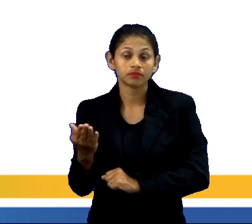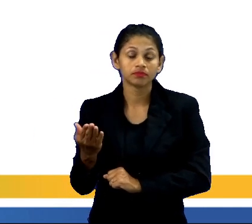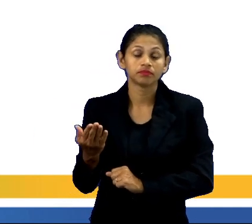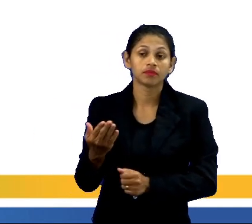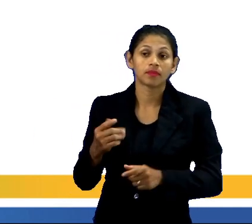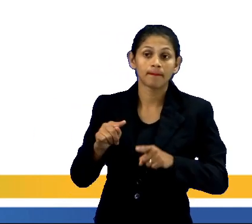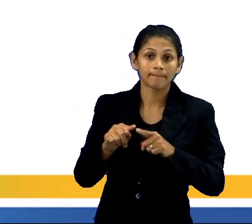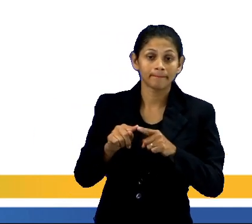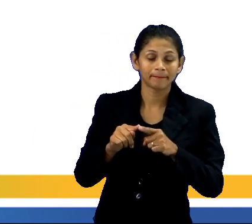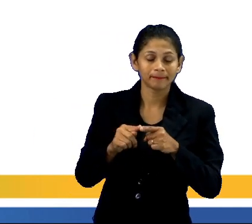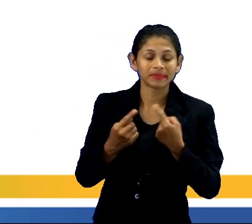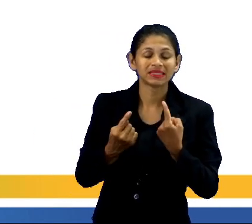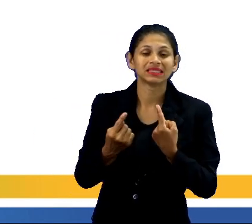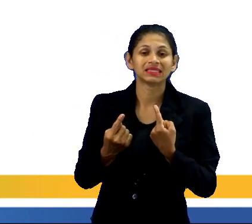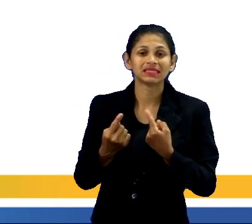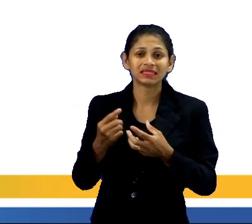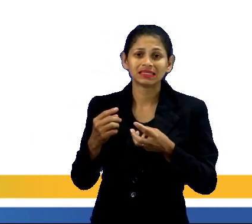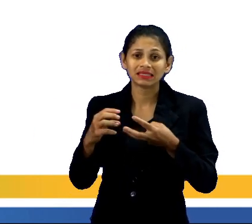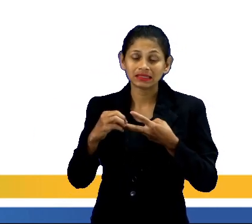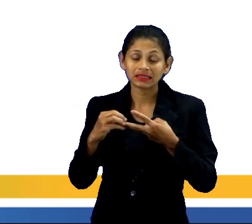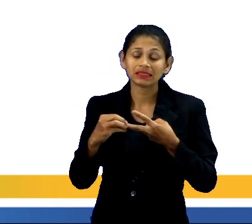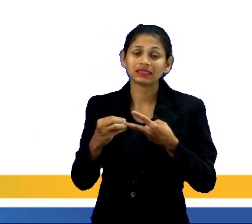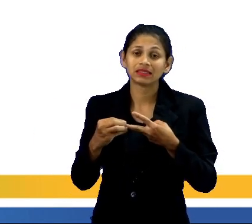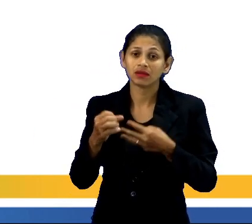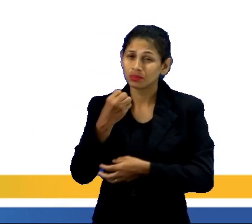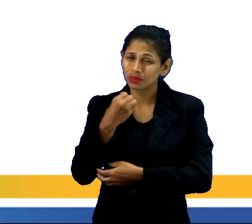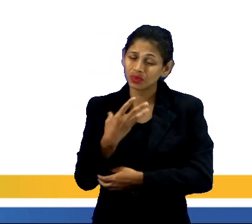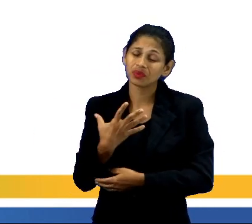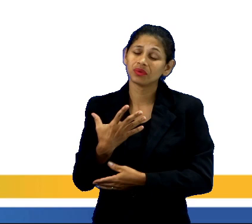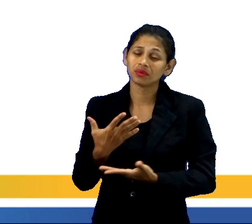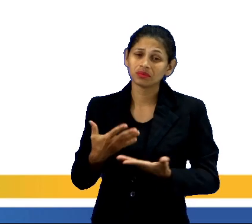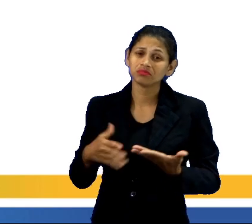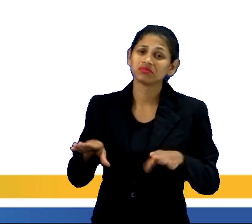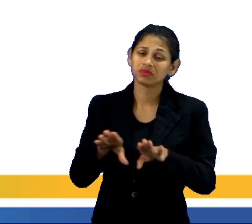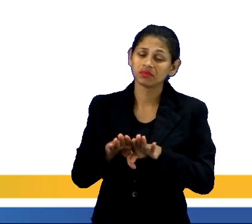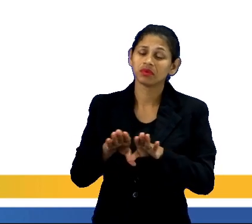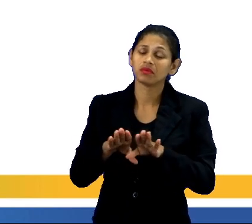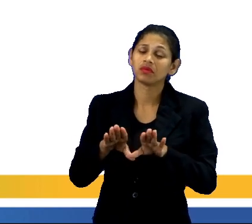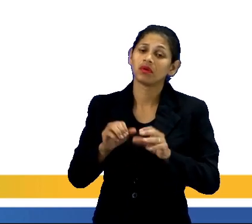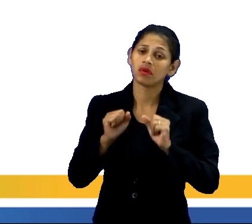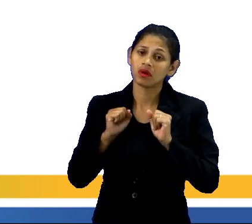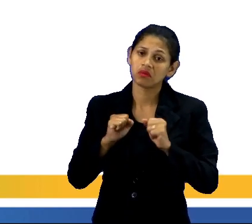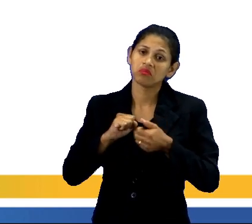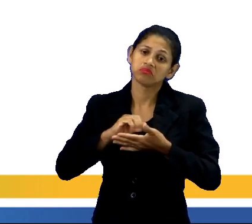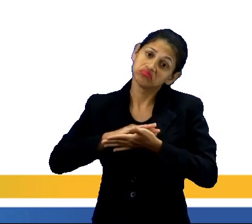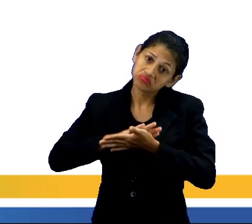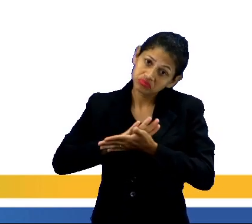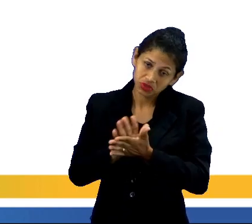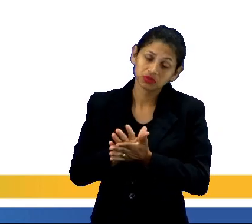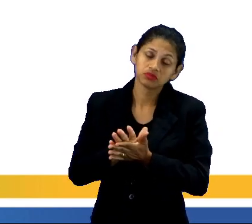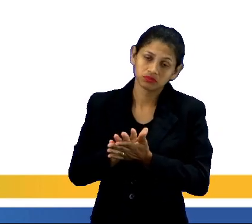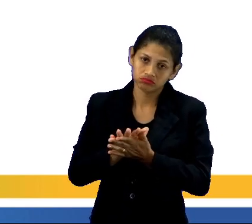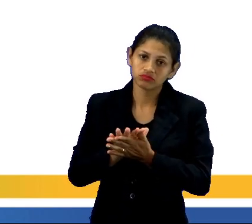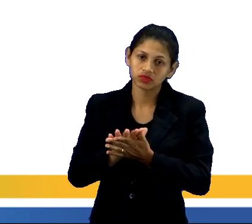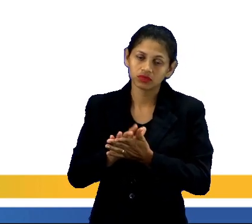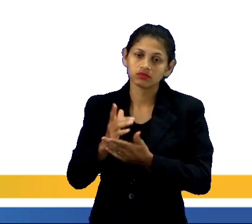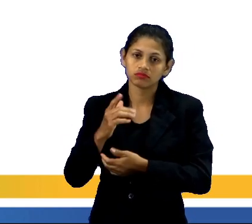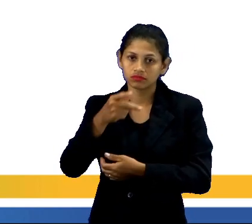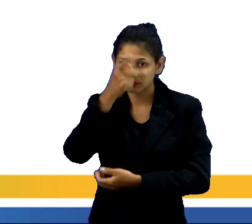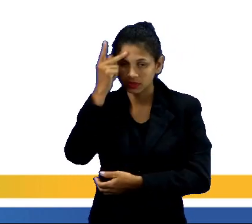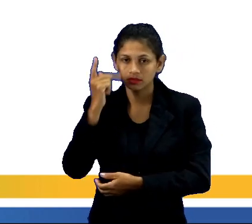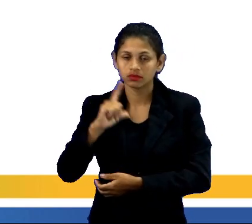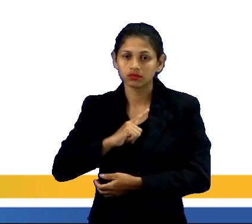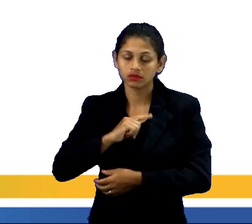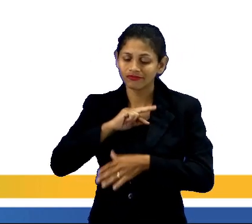células saudáveis elas também podem ser destruídas ali durante o tratamento, né, então essa pessoa ela vai ter várias reações adversas ali durante